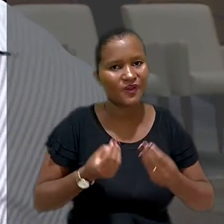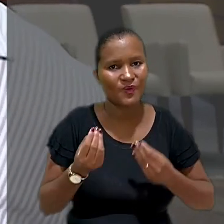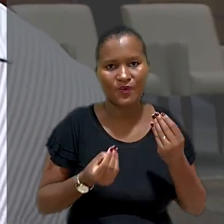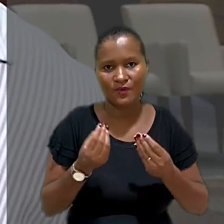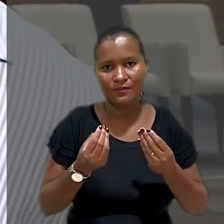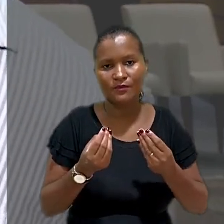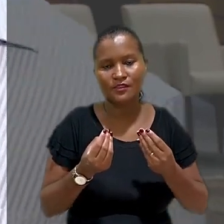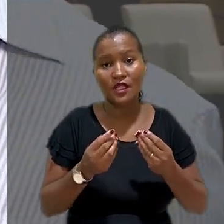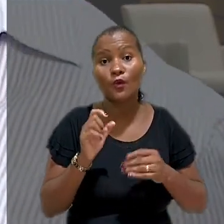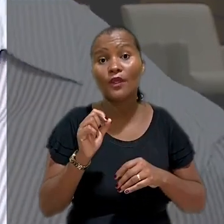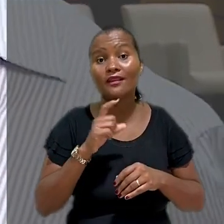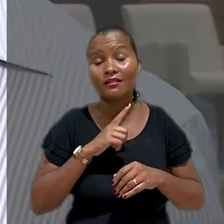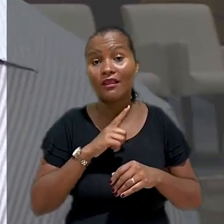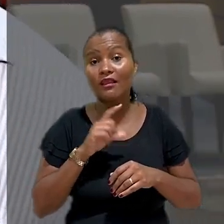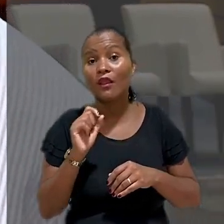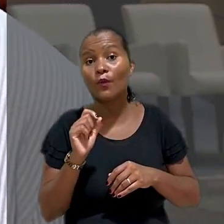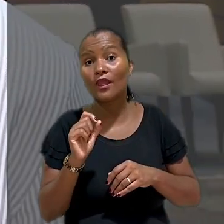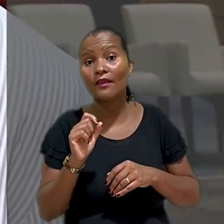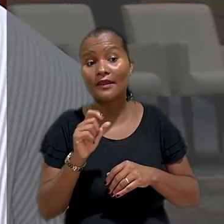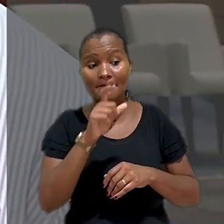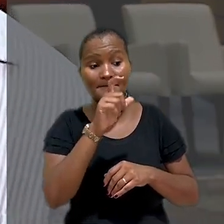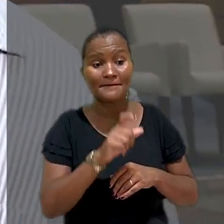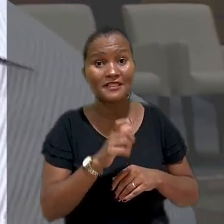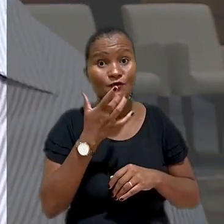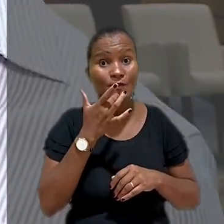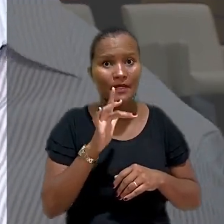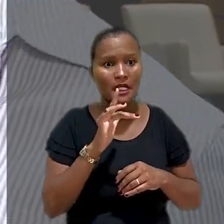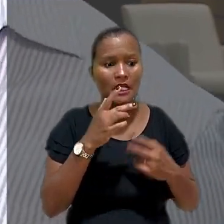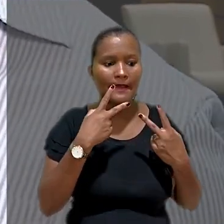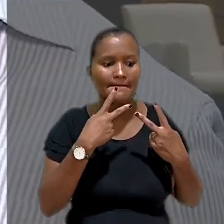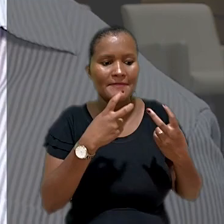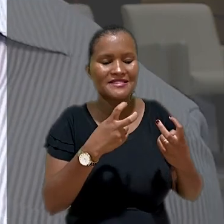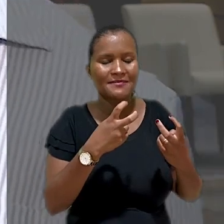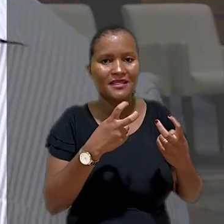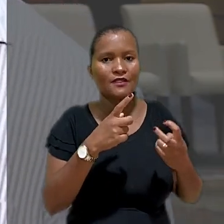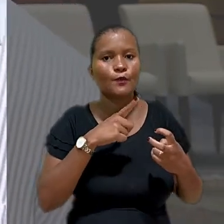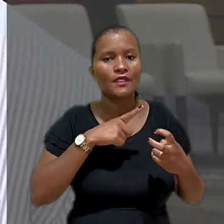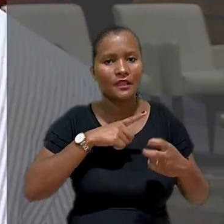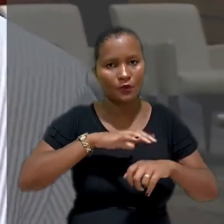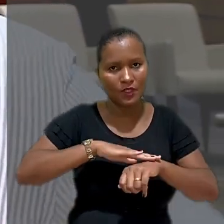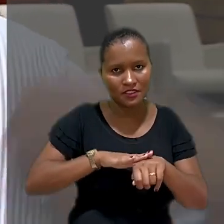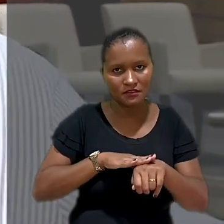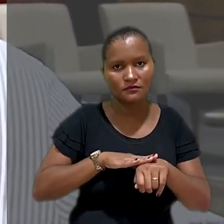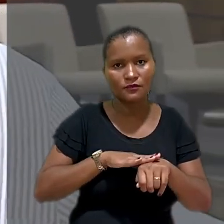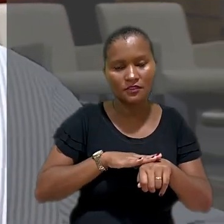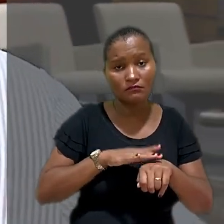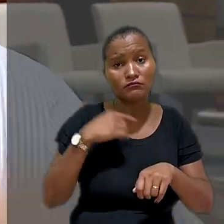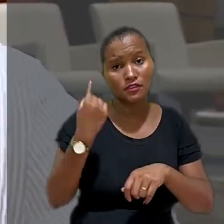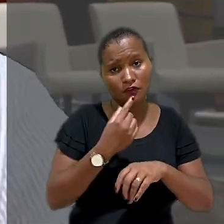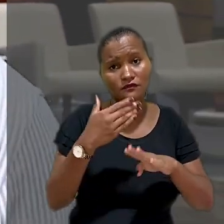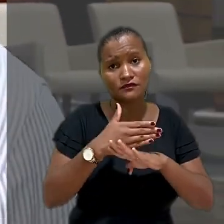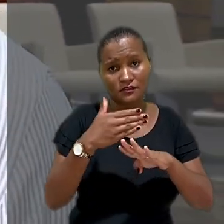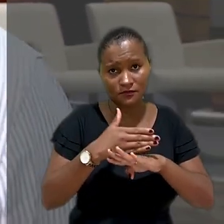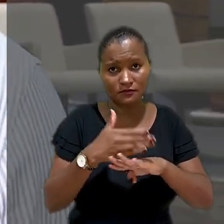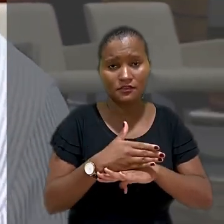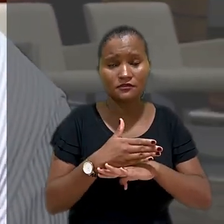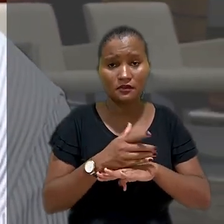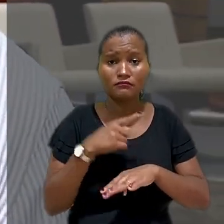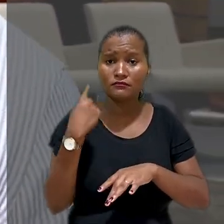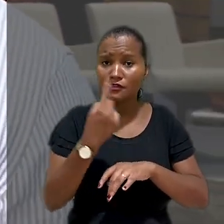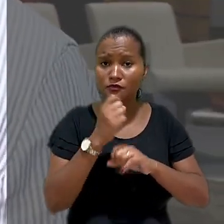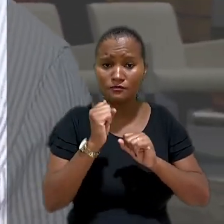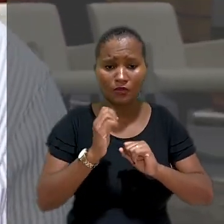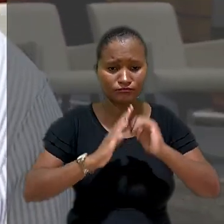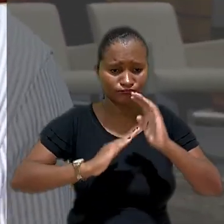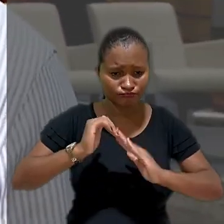isso não tem como o que tem é pessoas brancas que se tocaram já de que existe o racismo e de que nós fazemos parte